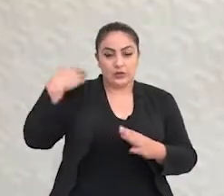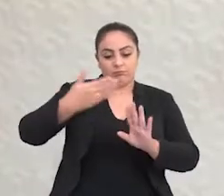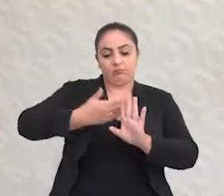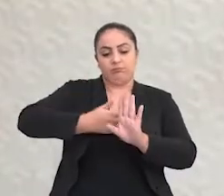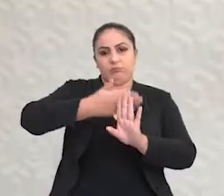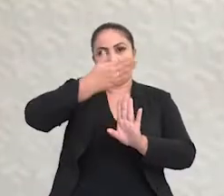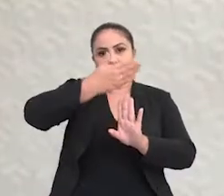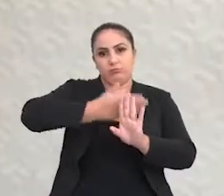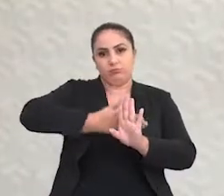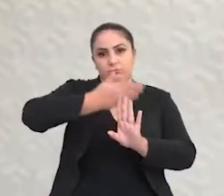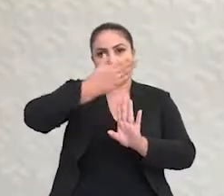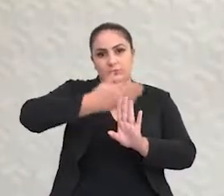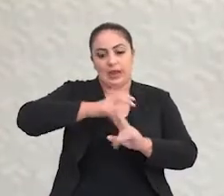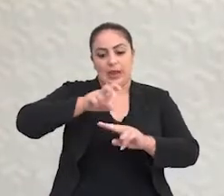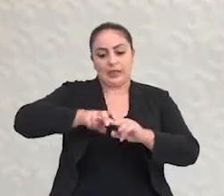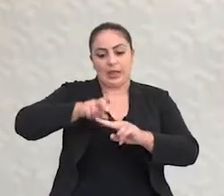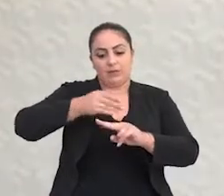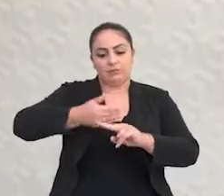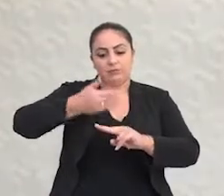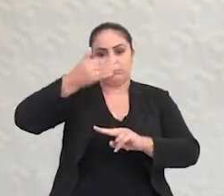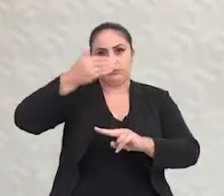lombar no encosto da cadeira, né?